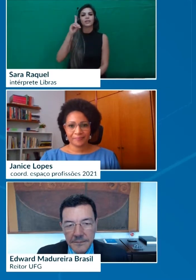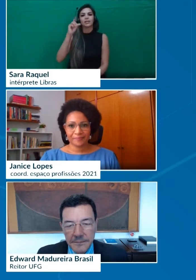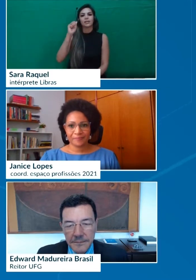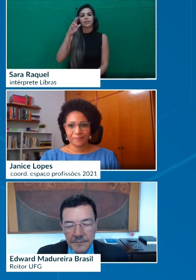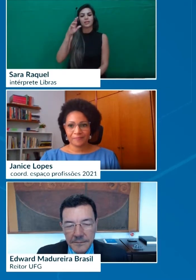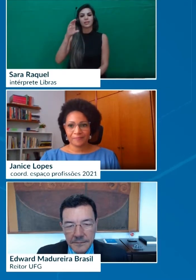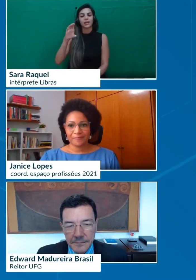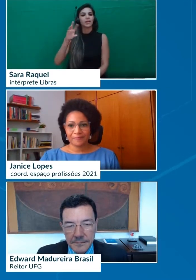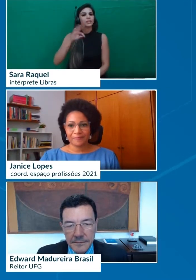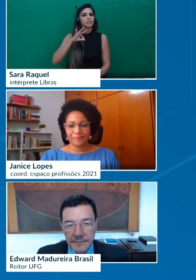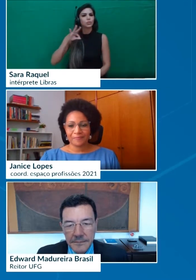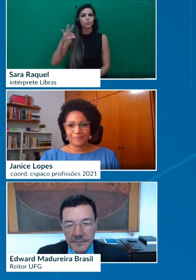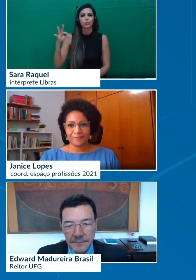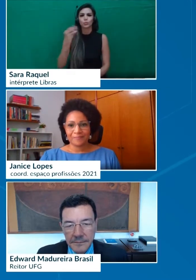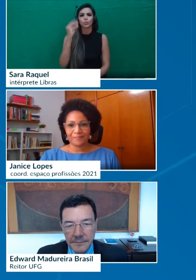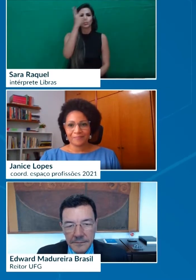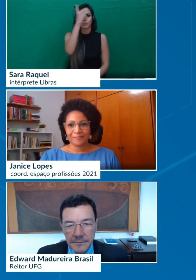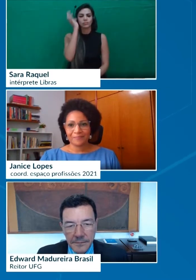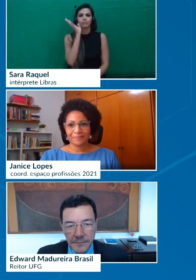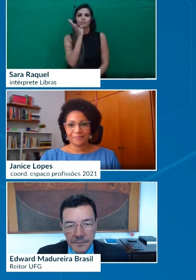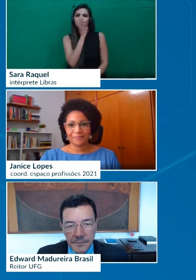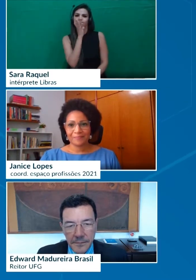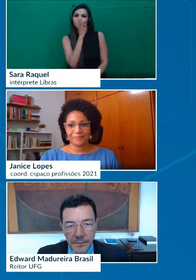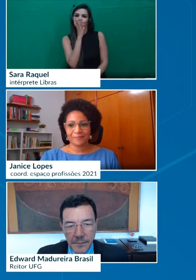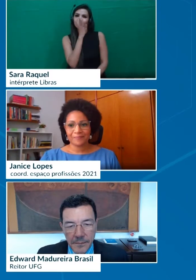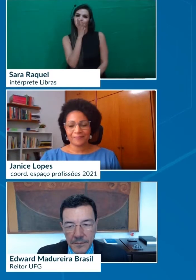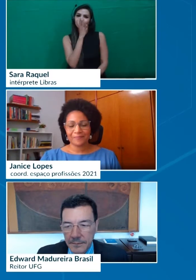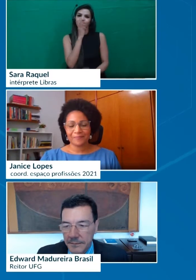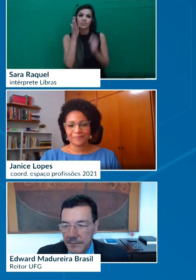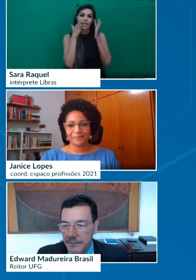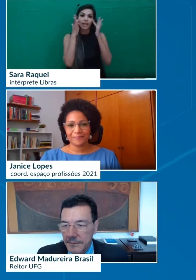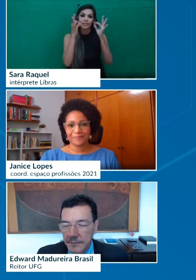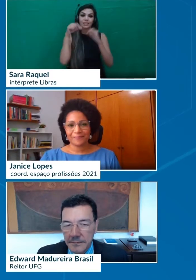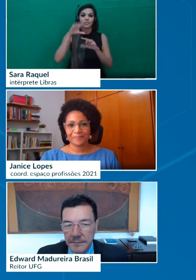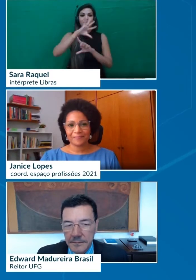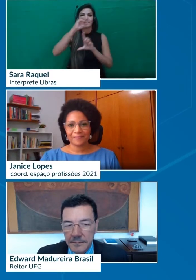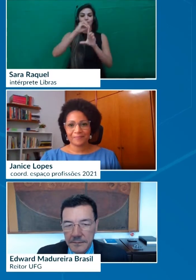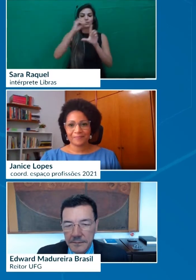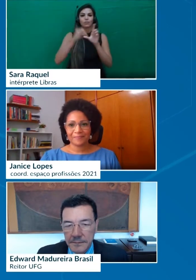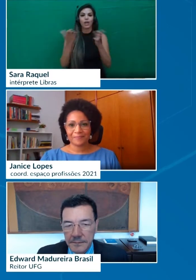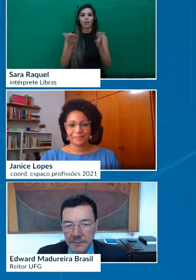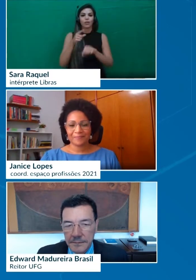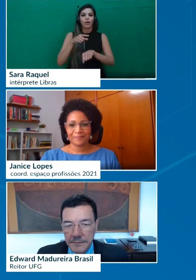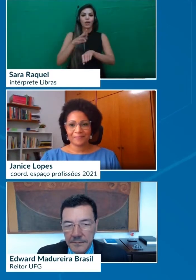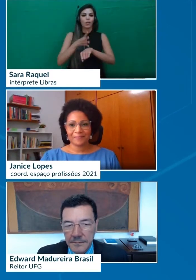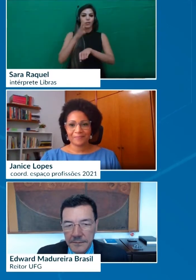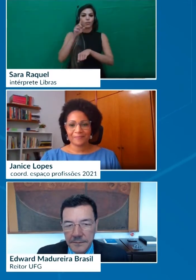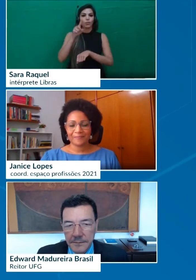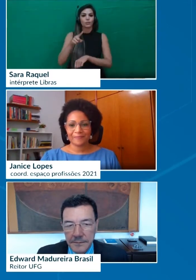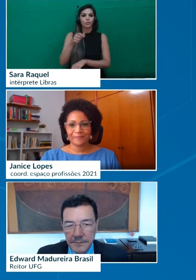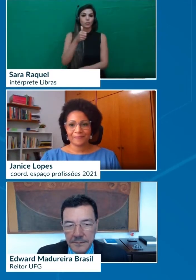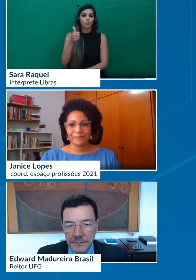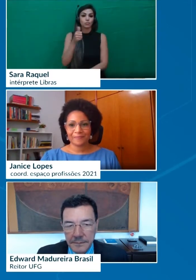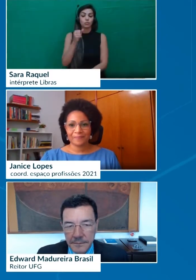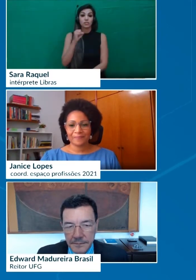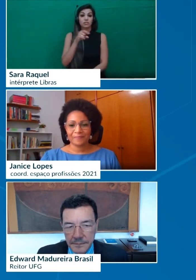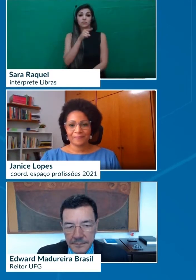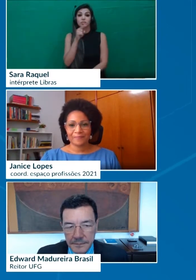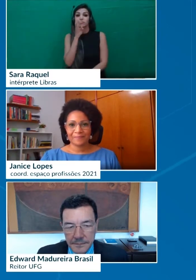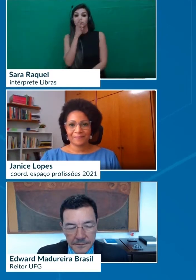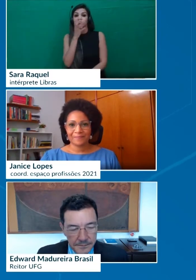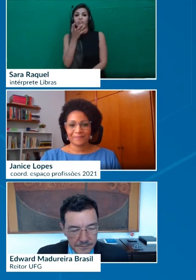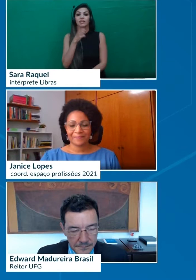todos ligados aqui no Mundo UFG. Agora são 4h11. Você está nos assistindo, tem alguma dúvida? Mande